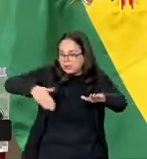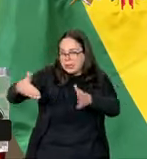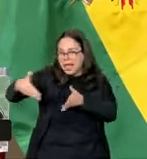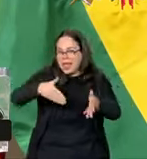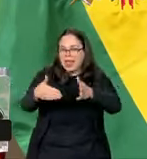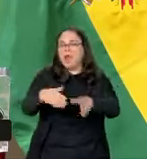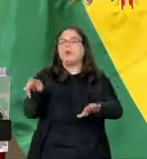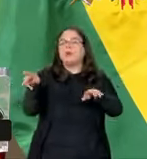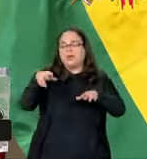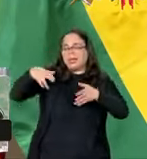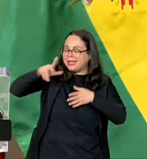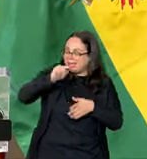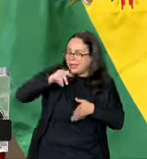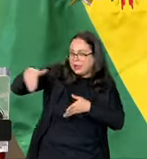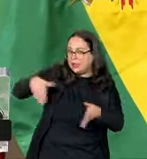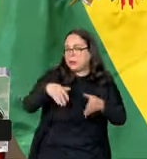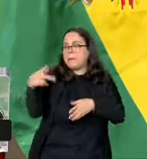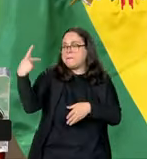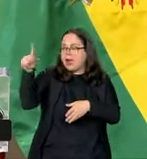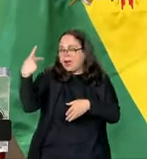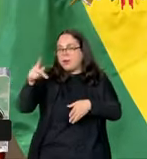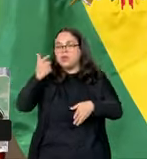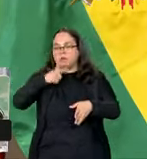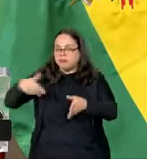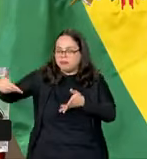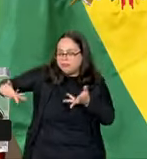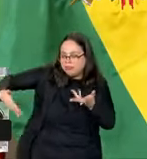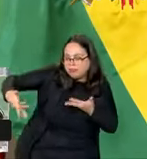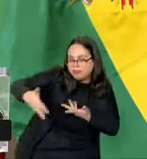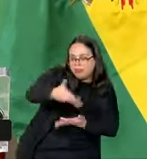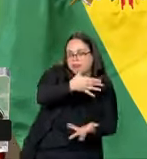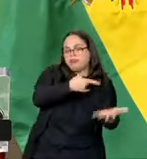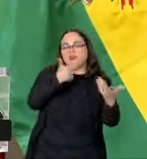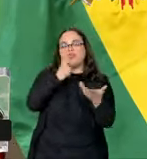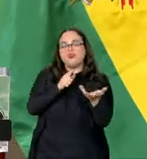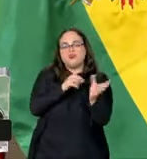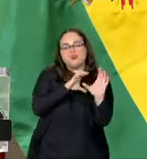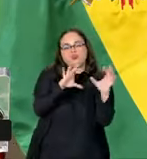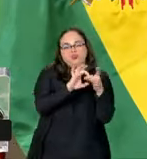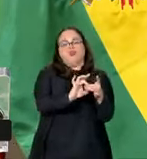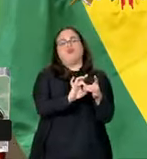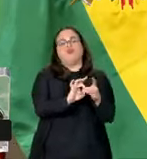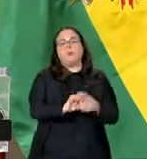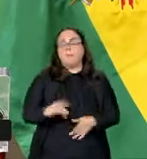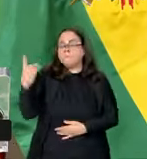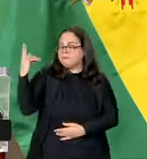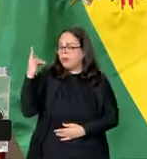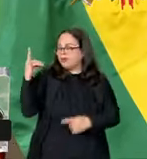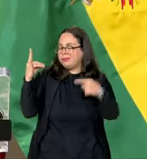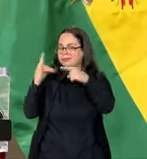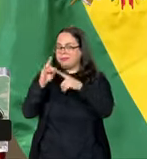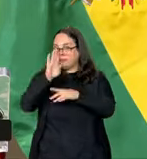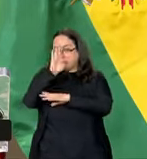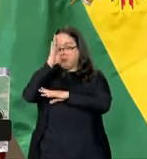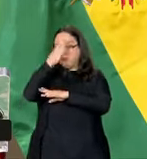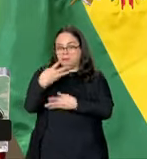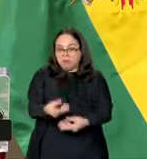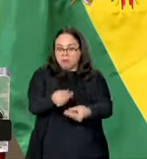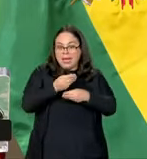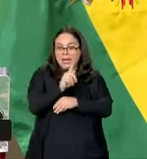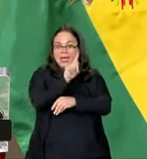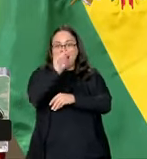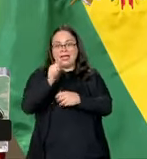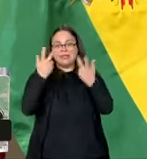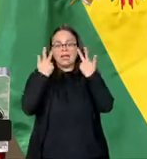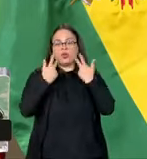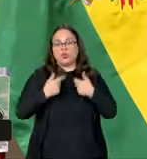Paraguai também viram facilitar nossa conexão. A Bolívia segue sendo o principal fornecedor de gás